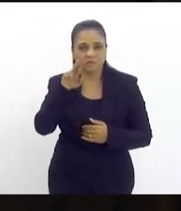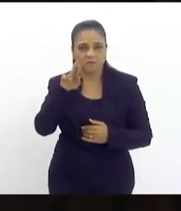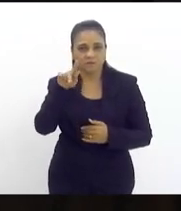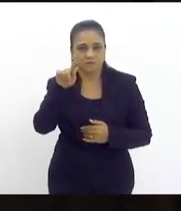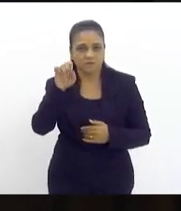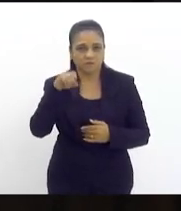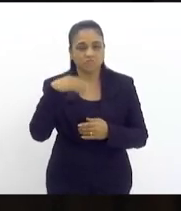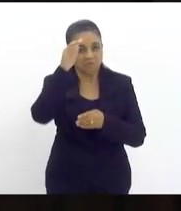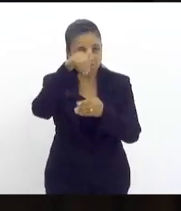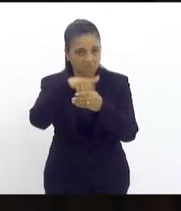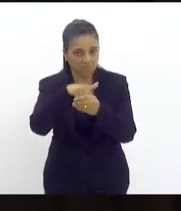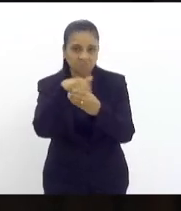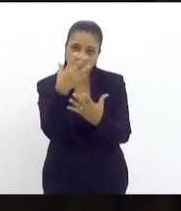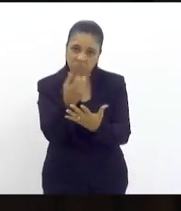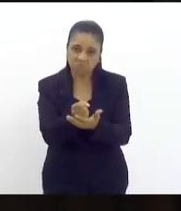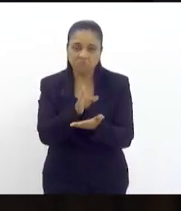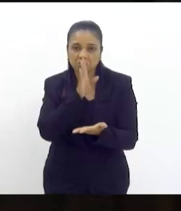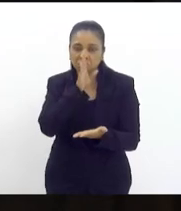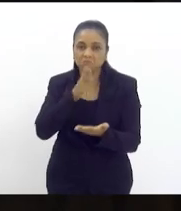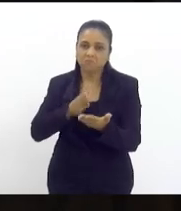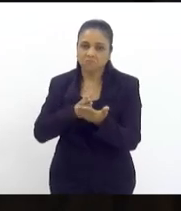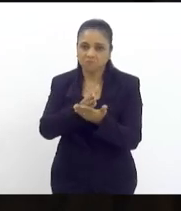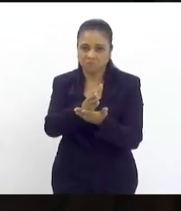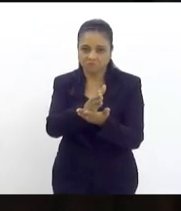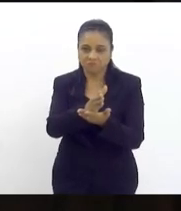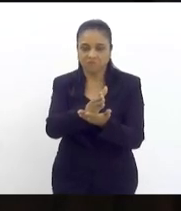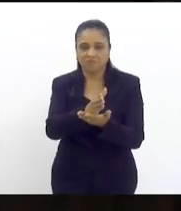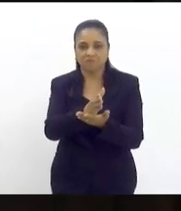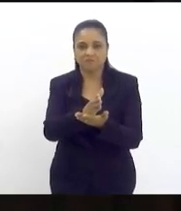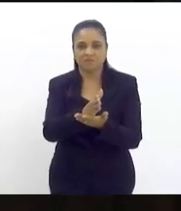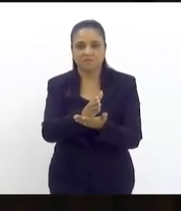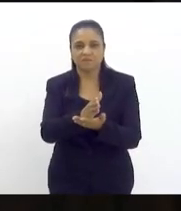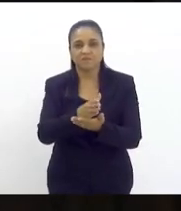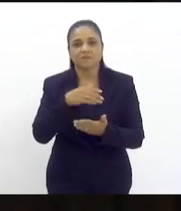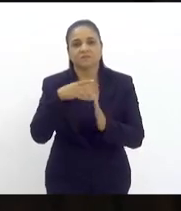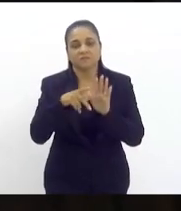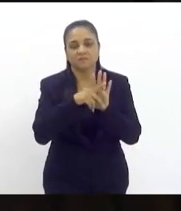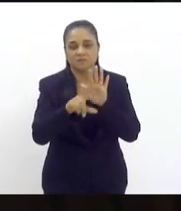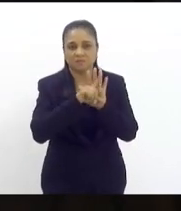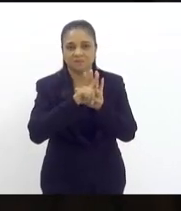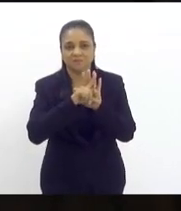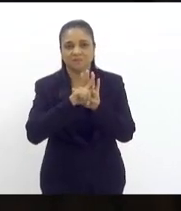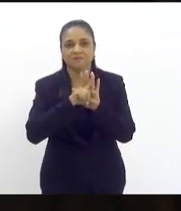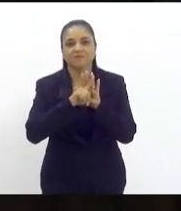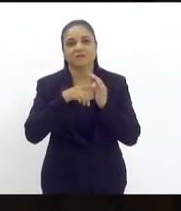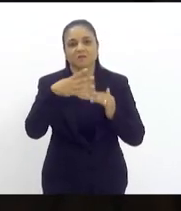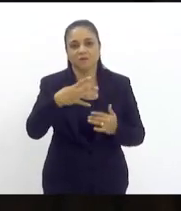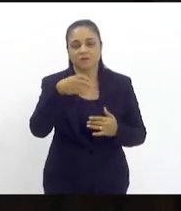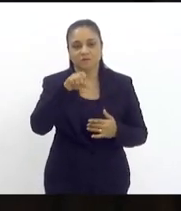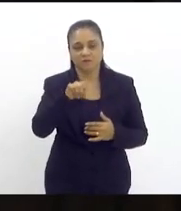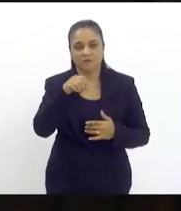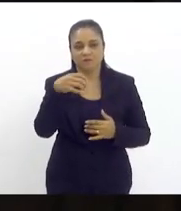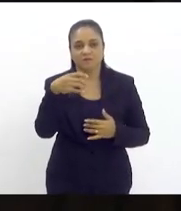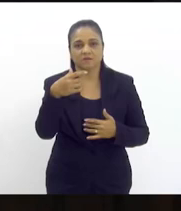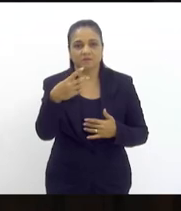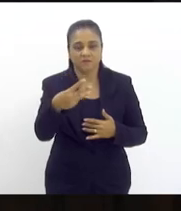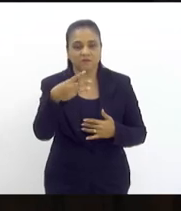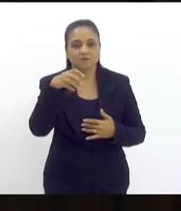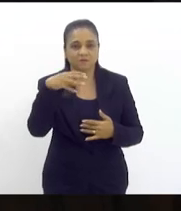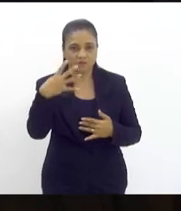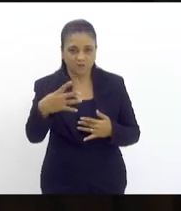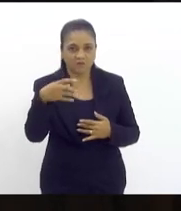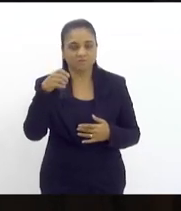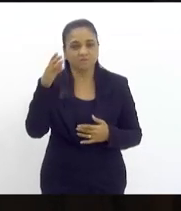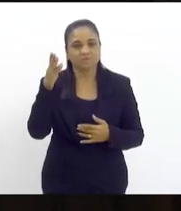Em votação, os senhores que aprovam permaneçam como estão, aprovado. Projeto de lei 4934 2021,